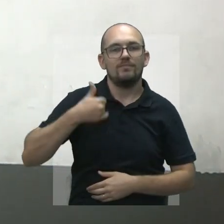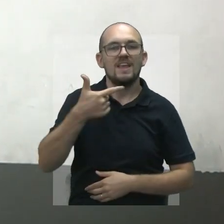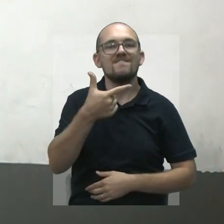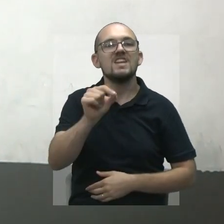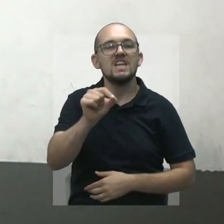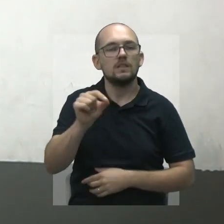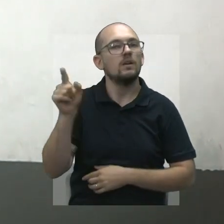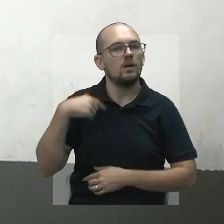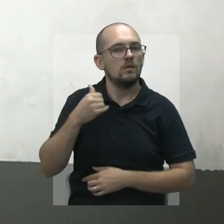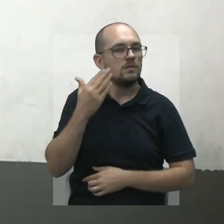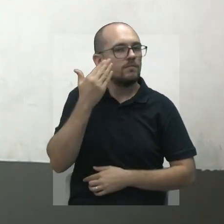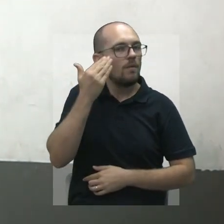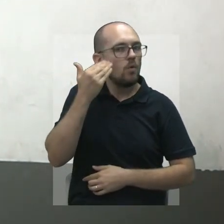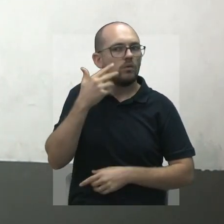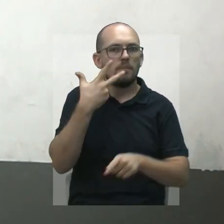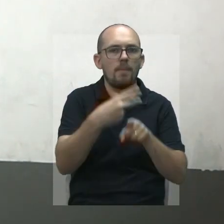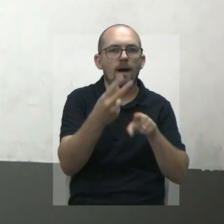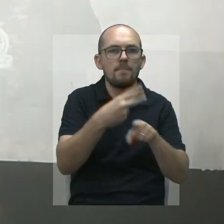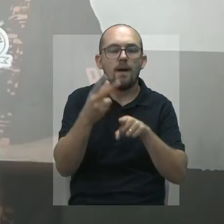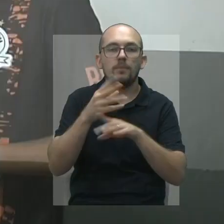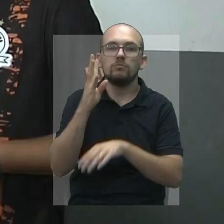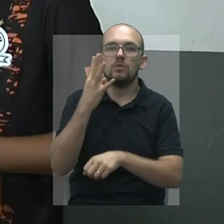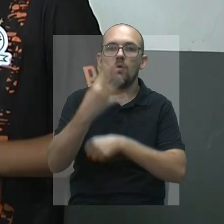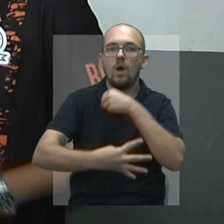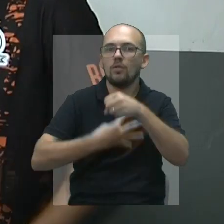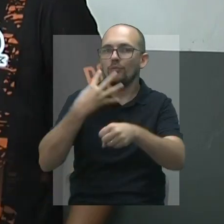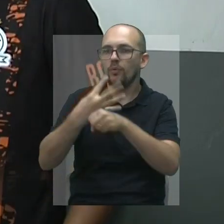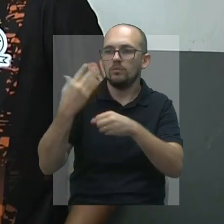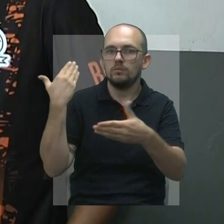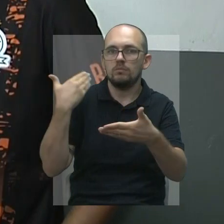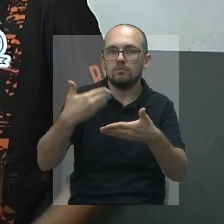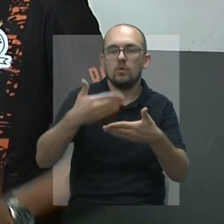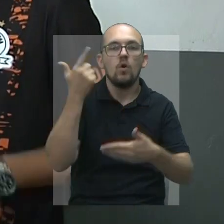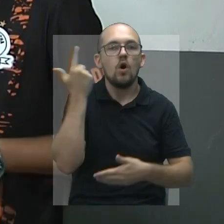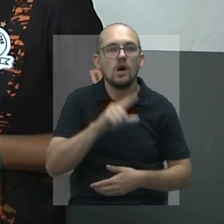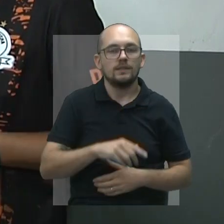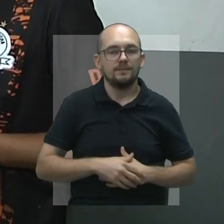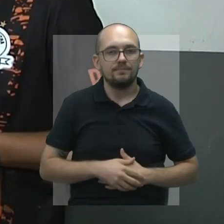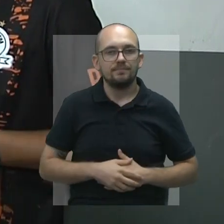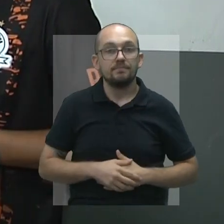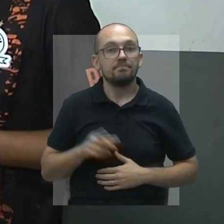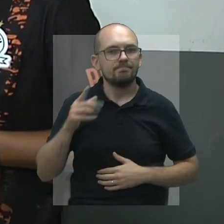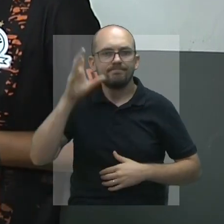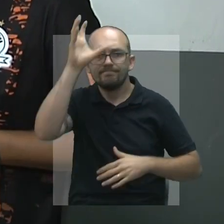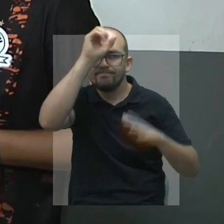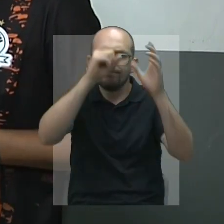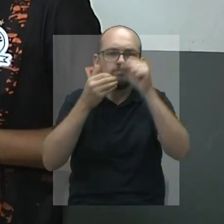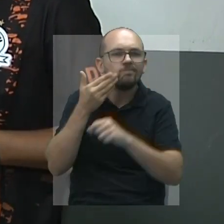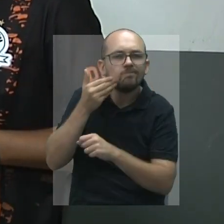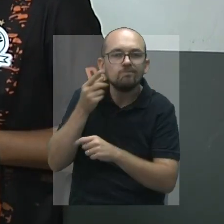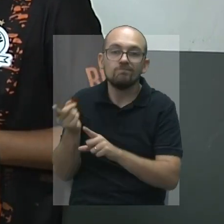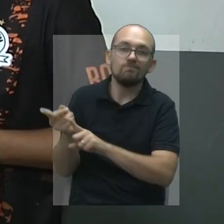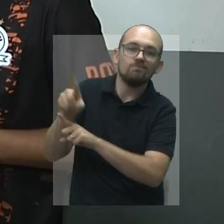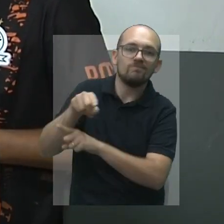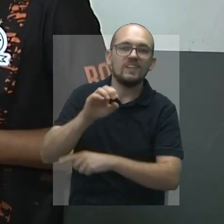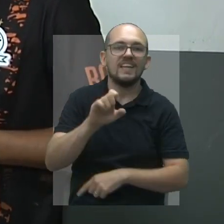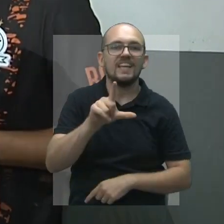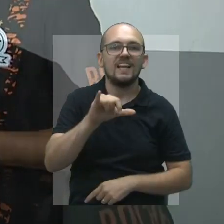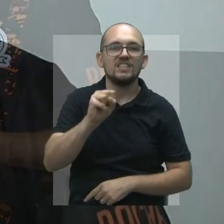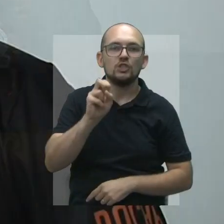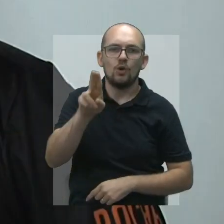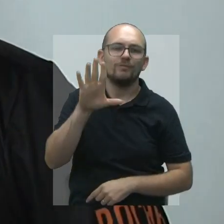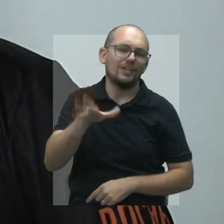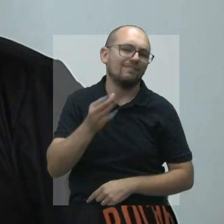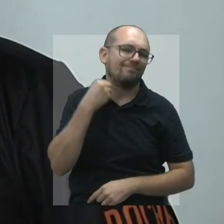um dos prodígios da equipe e há 4 anos representa Jaú. Ele aprende muito com o experiente Eliseu, que joga a